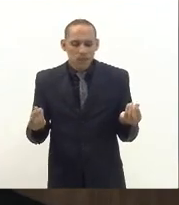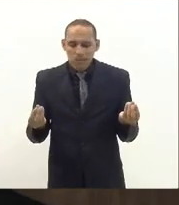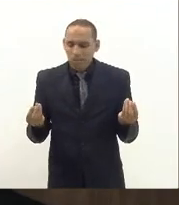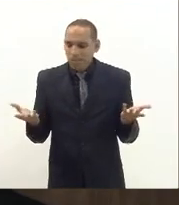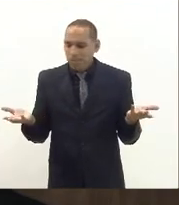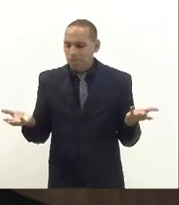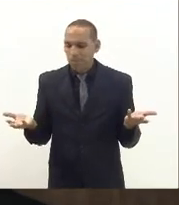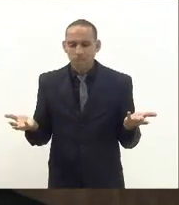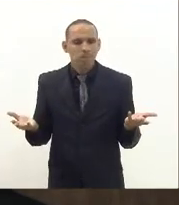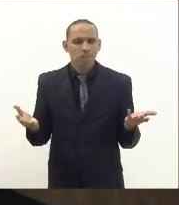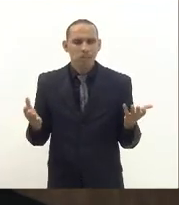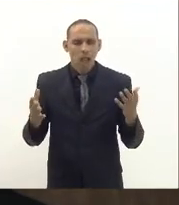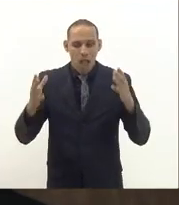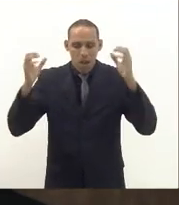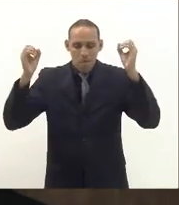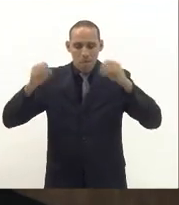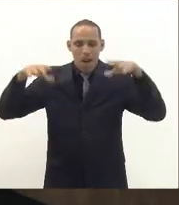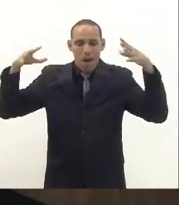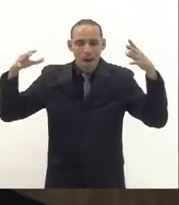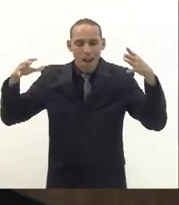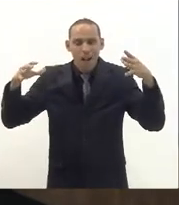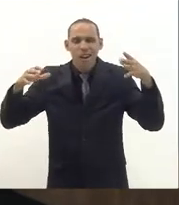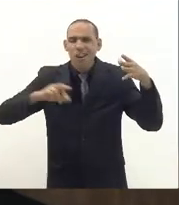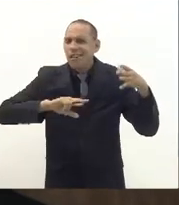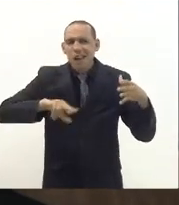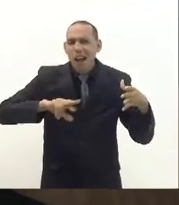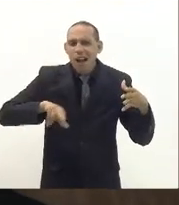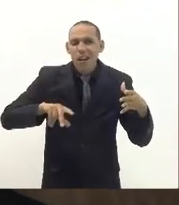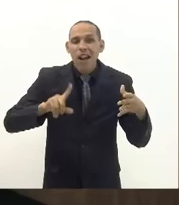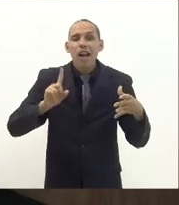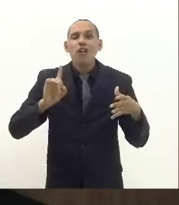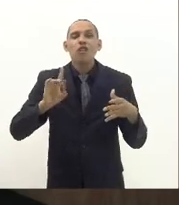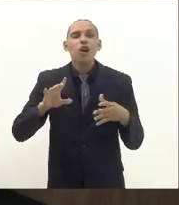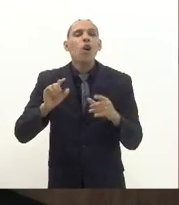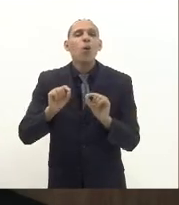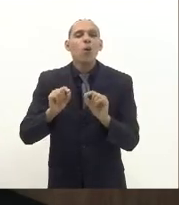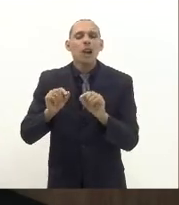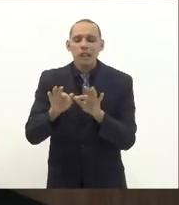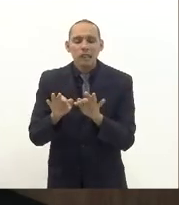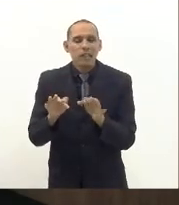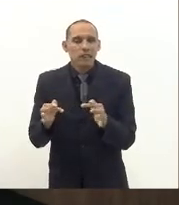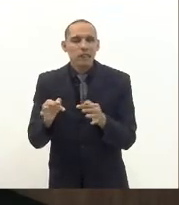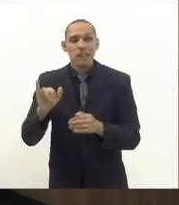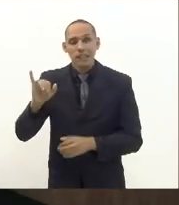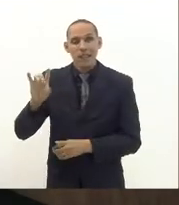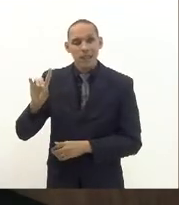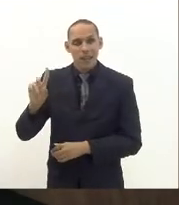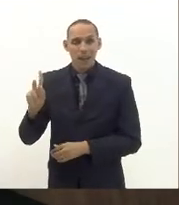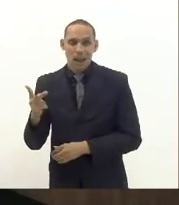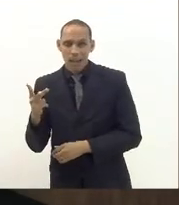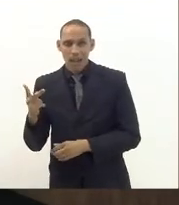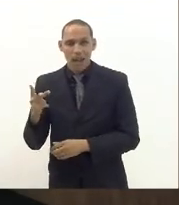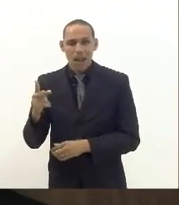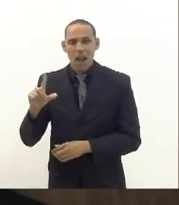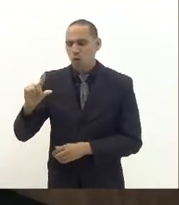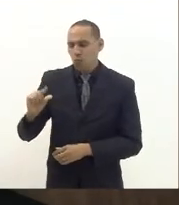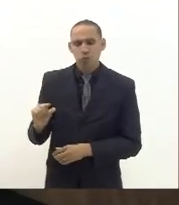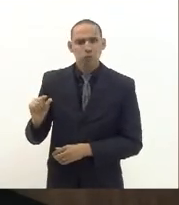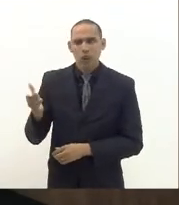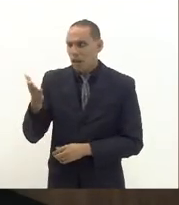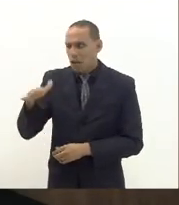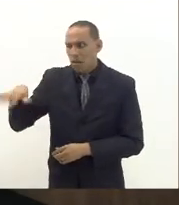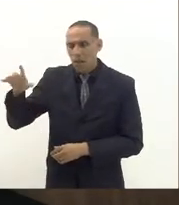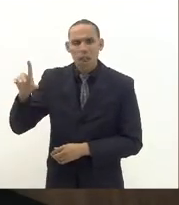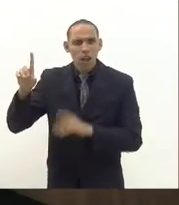nenhuma mágica no processo o deputado a conta é simples território o pH baixo território e sem garantia